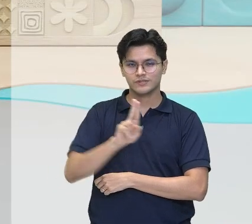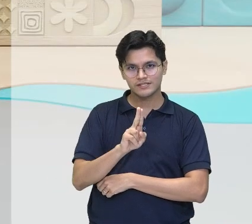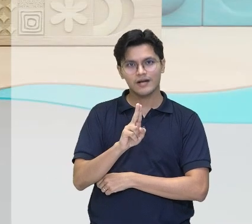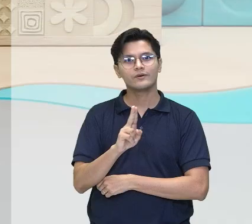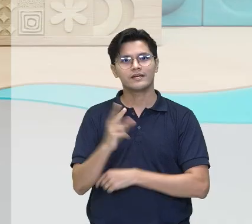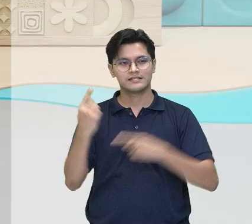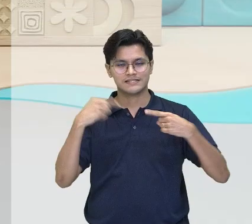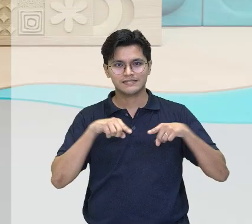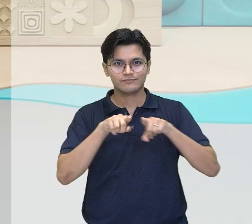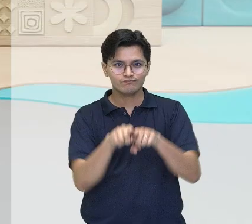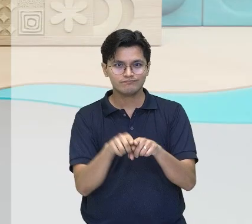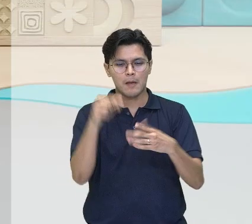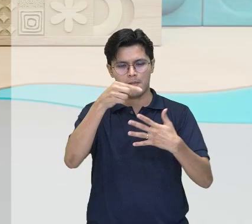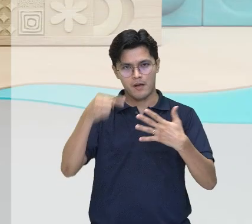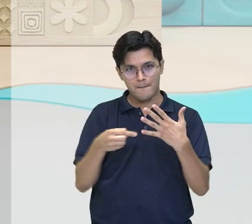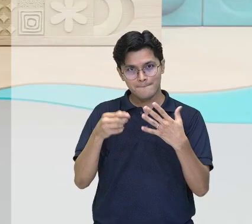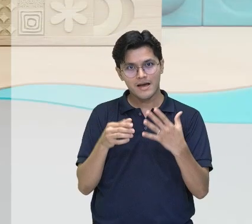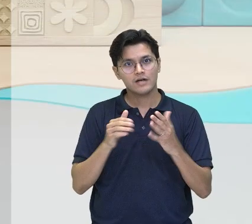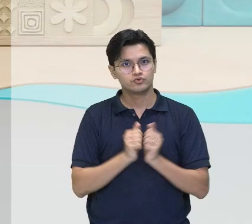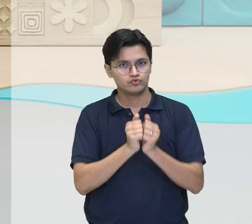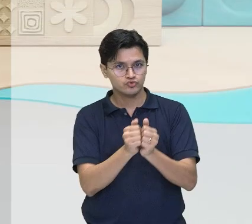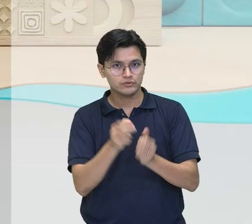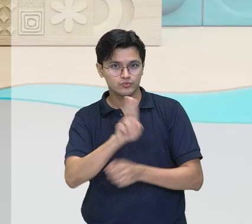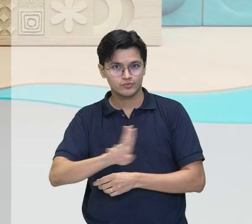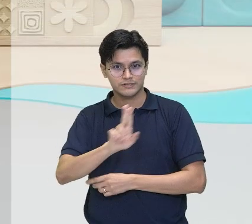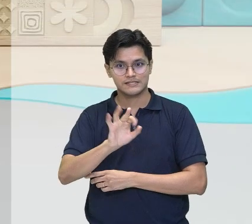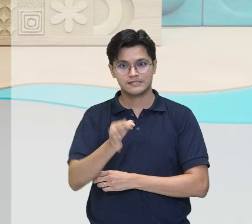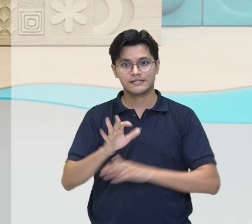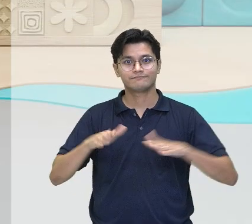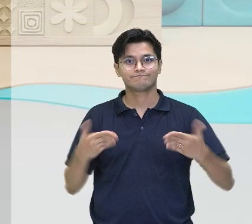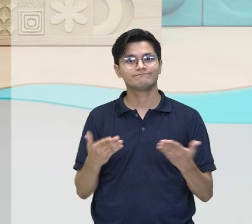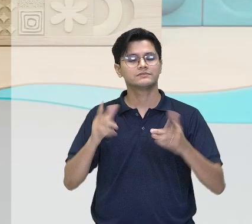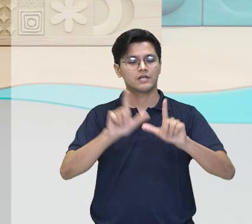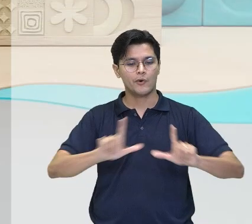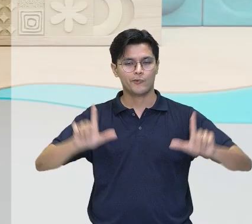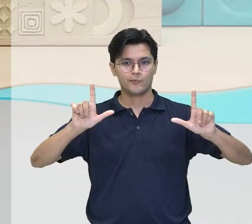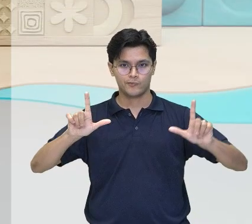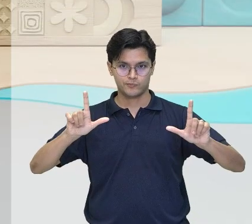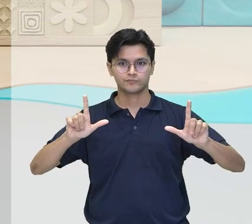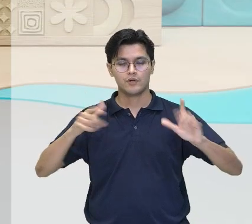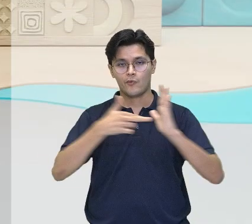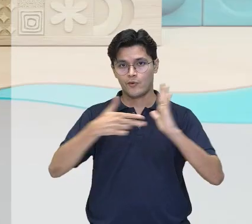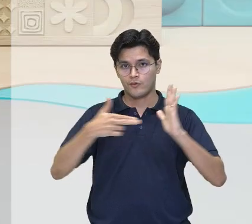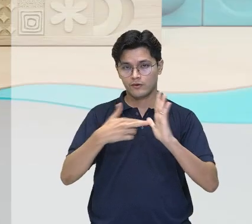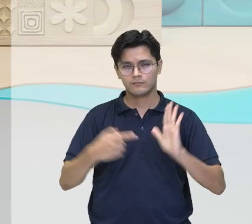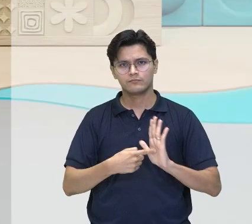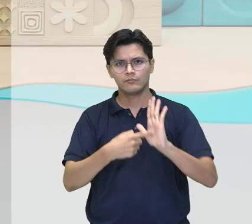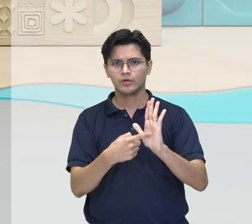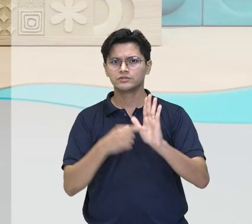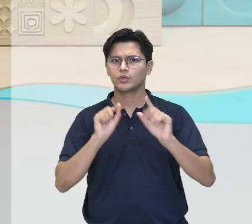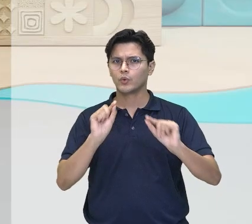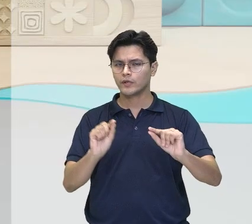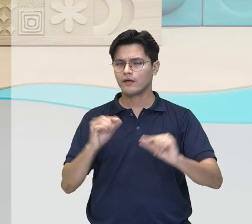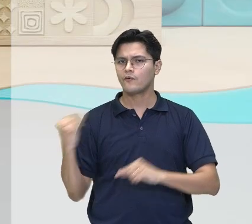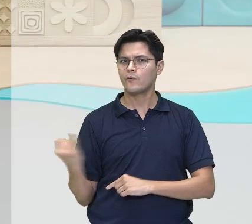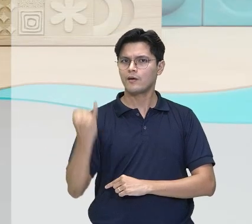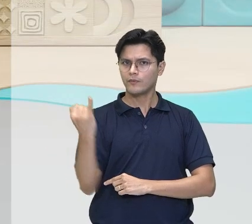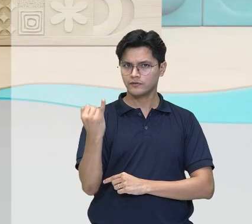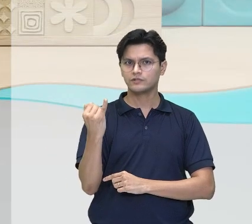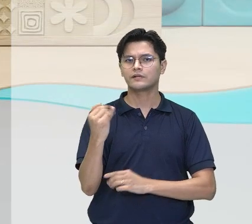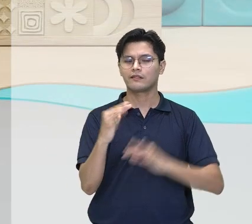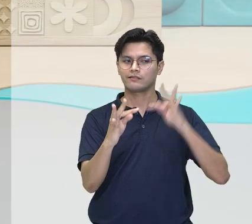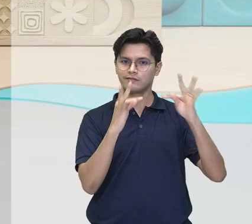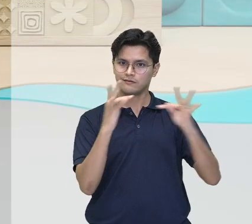Então, aqui, nessa manchete, está falando da importância de tratar essas 3 doenças, esses 3